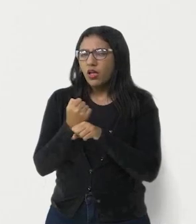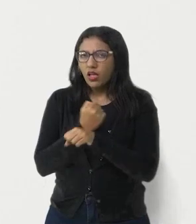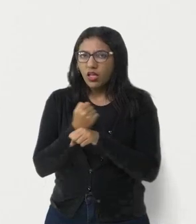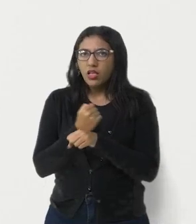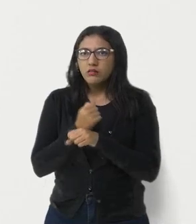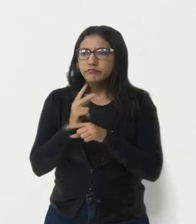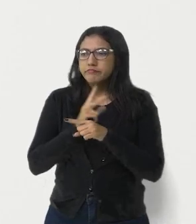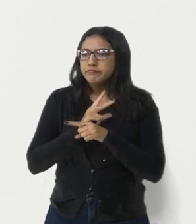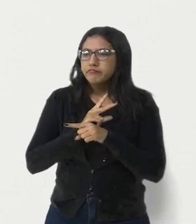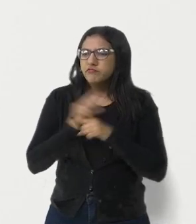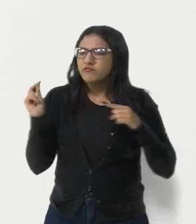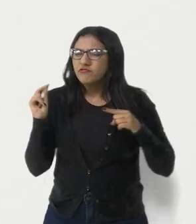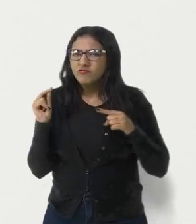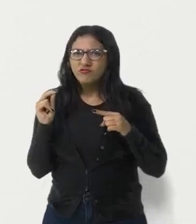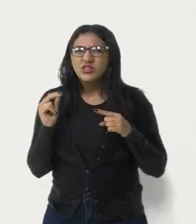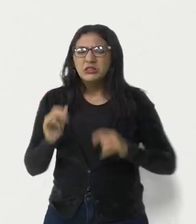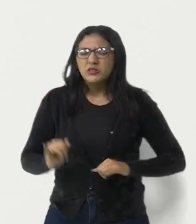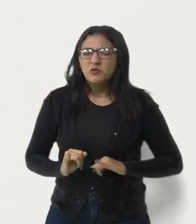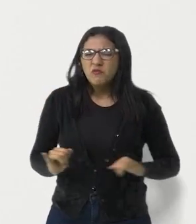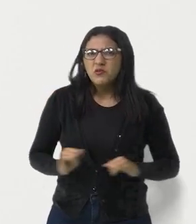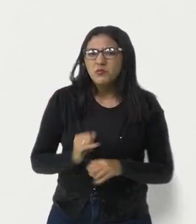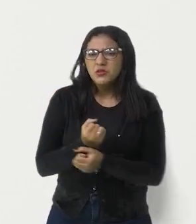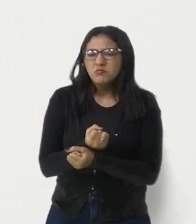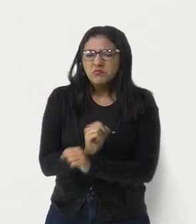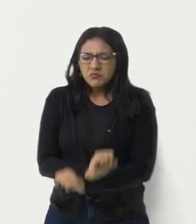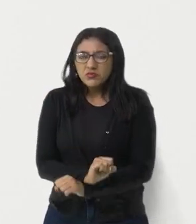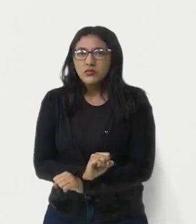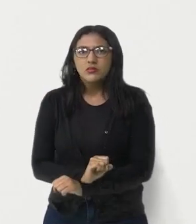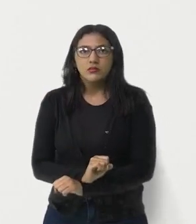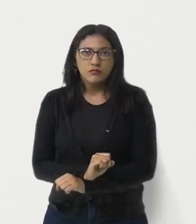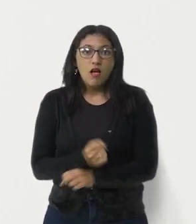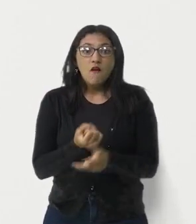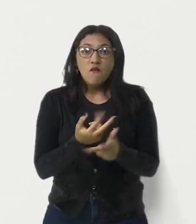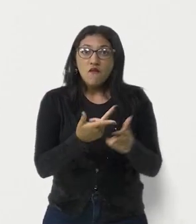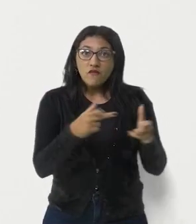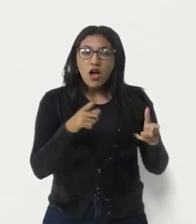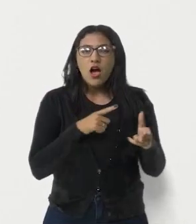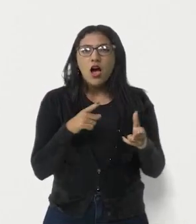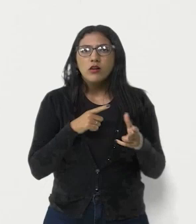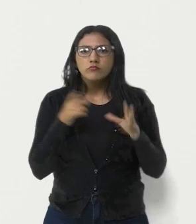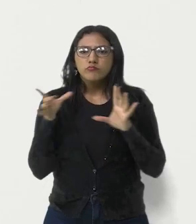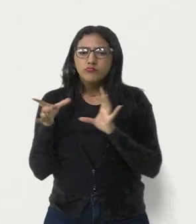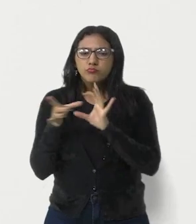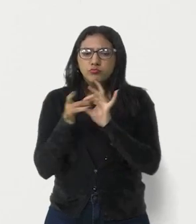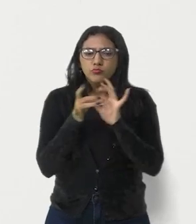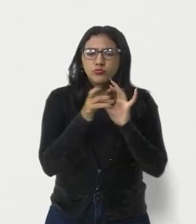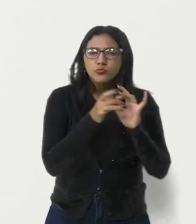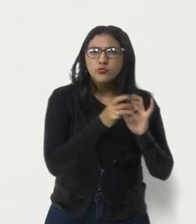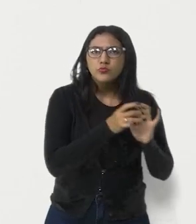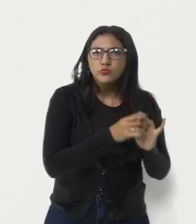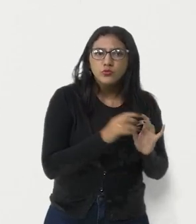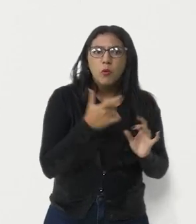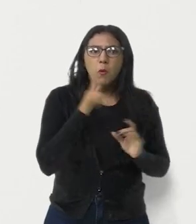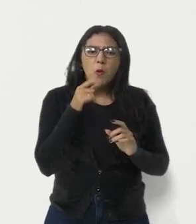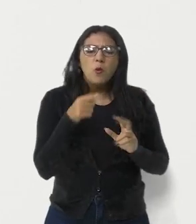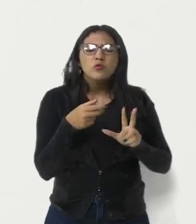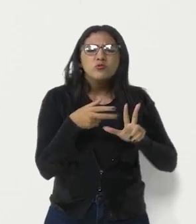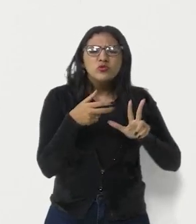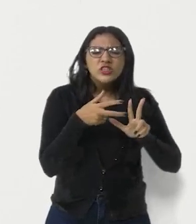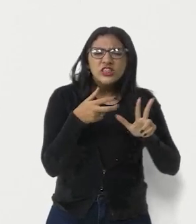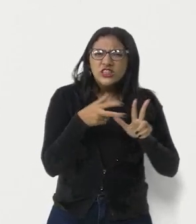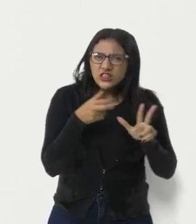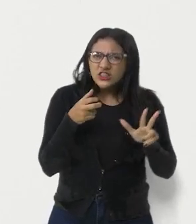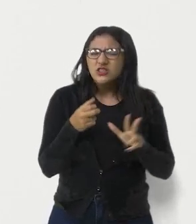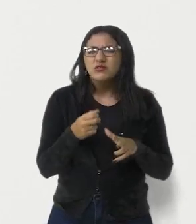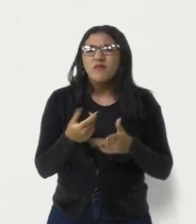que fugiam desse regime da escravidão. Muitos deles se juntaram aos índios, aos também mestiços daquele